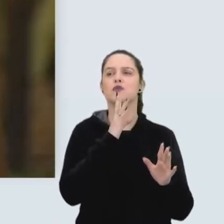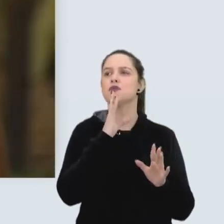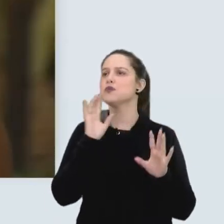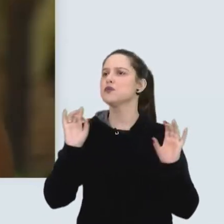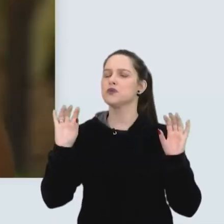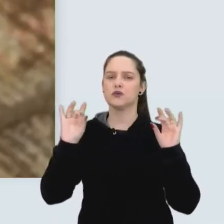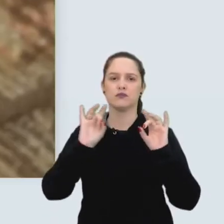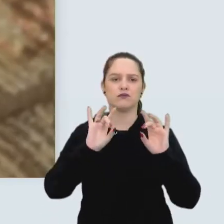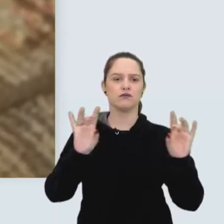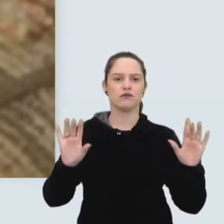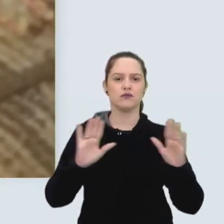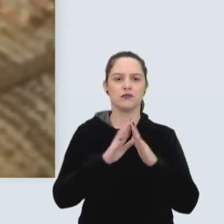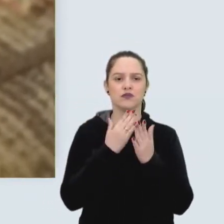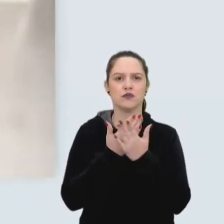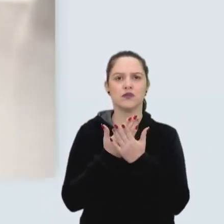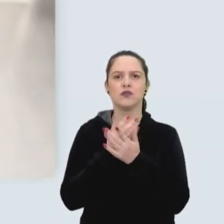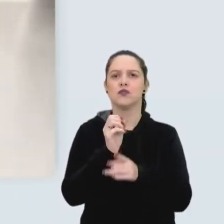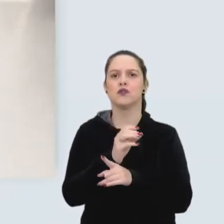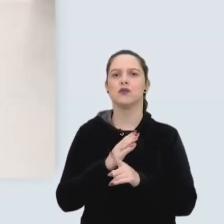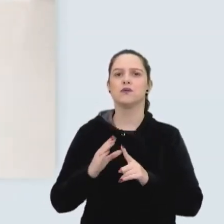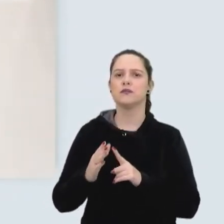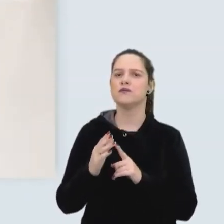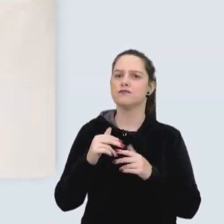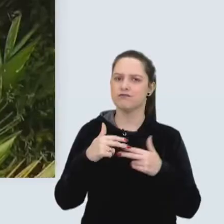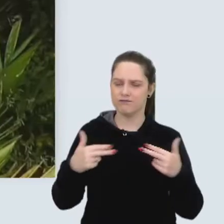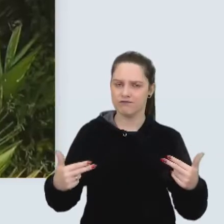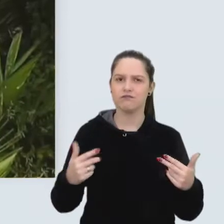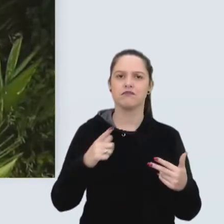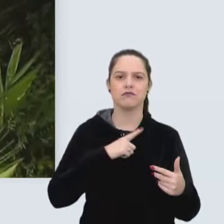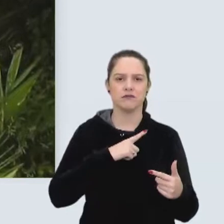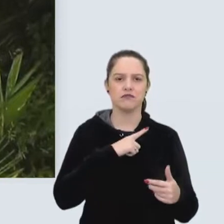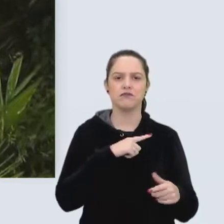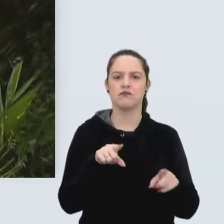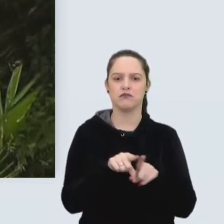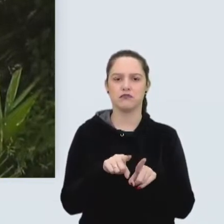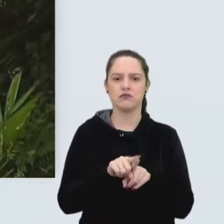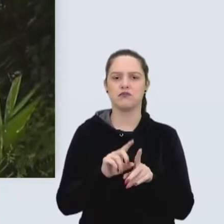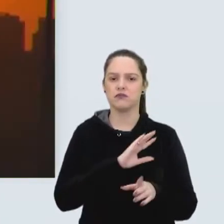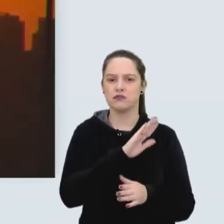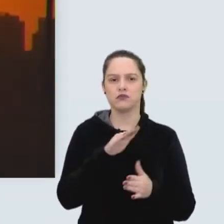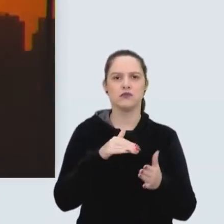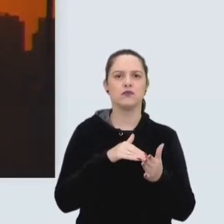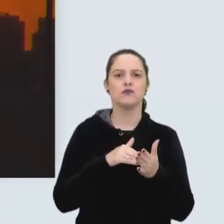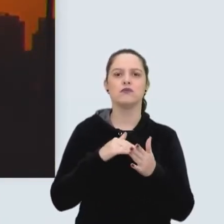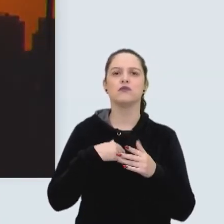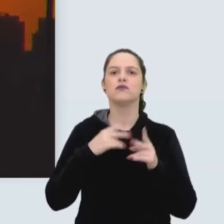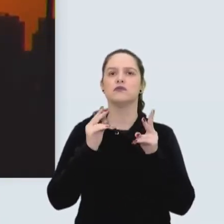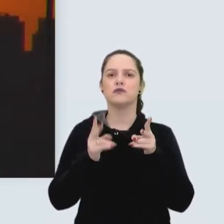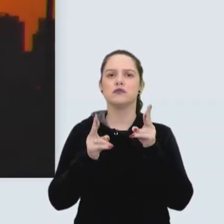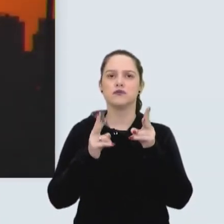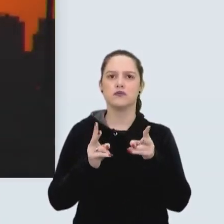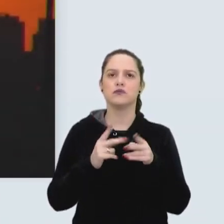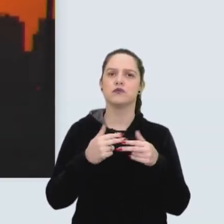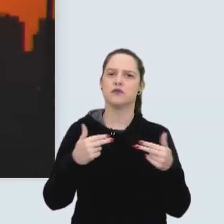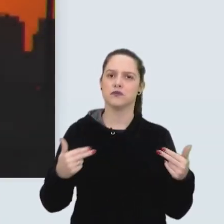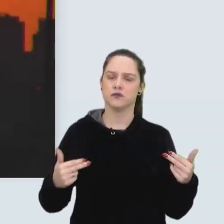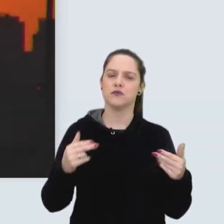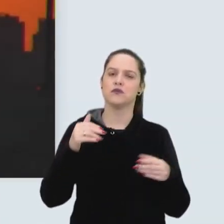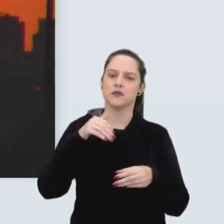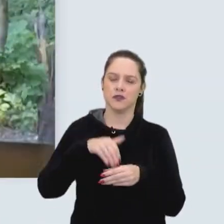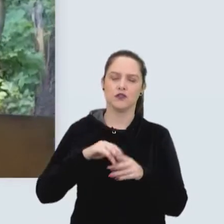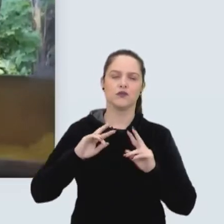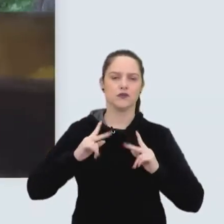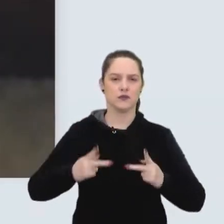diferentes povos e comunidades tradicionais da floresta e entender que isso tem relação direta com a vida nos grandes centros